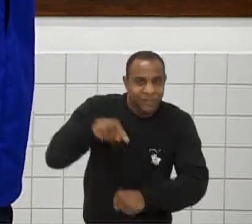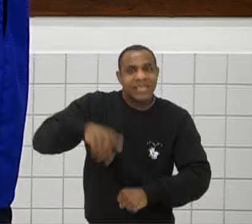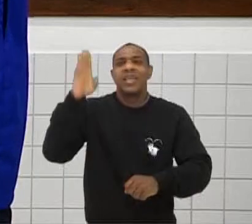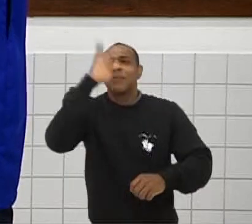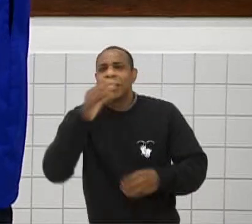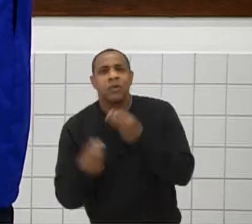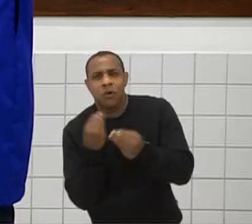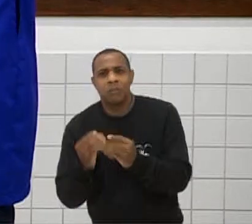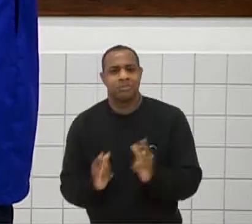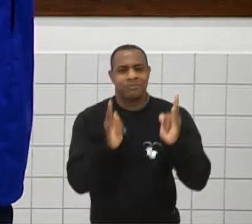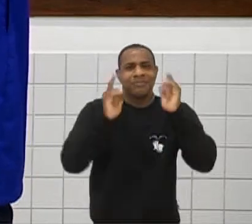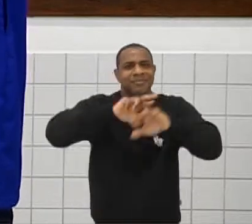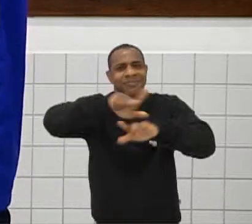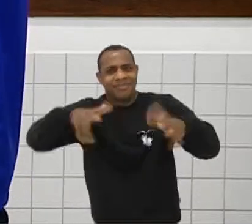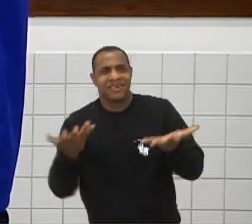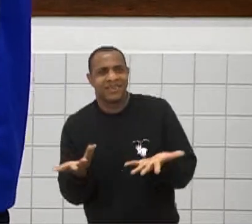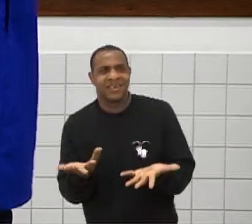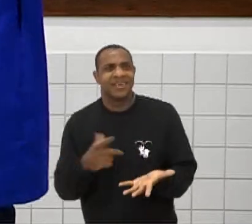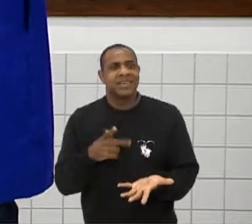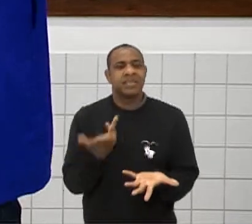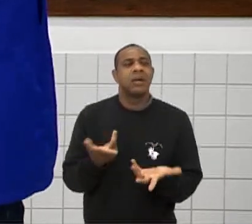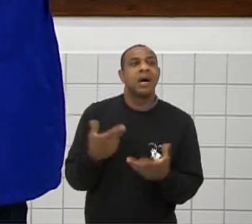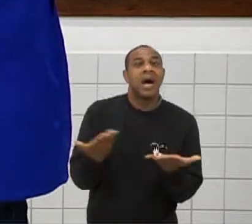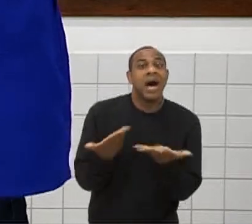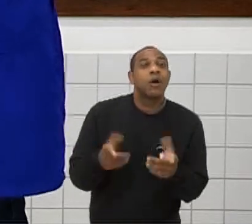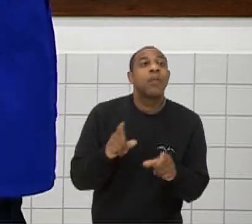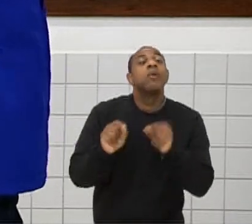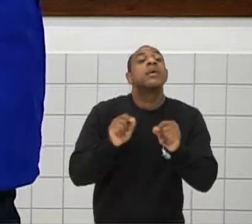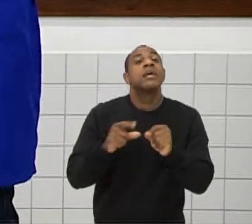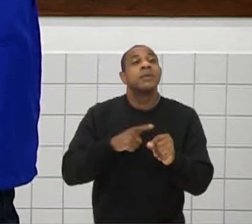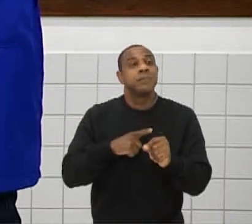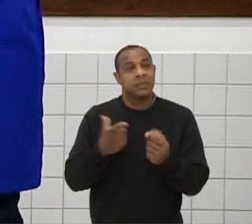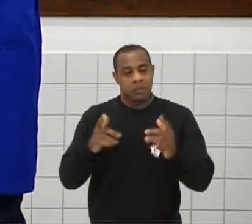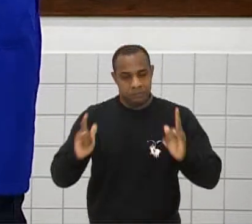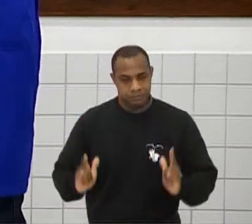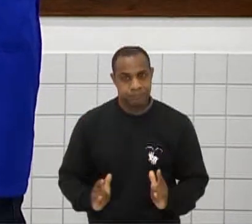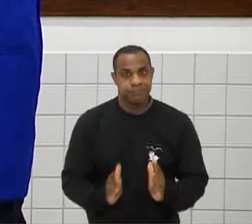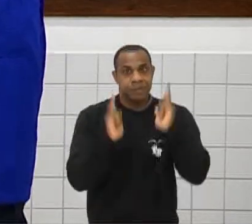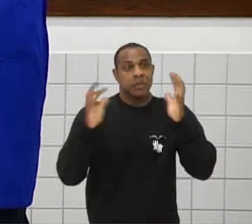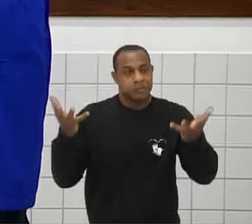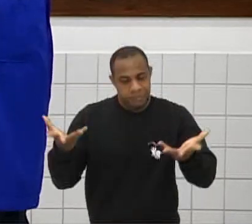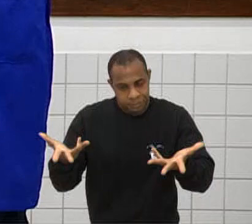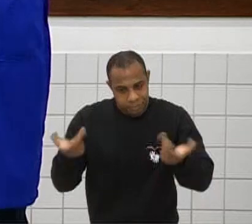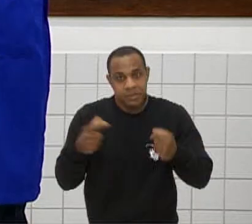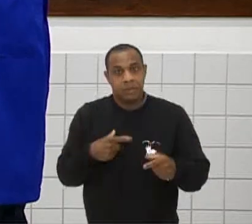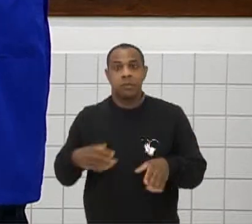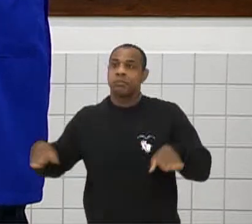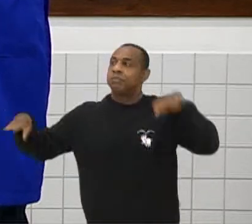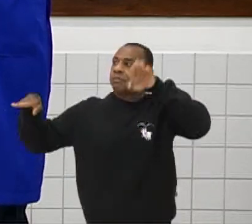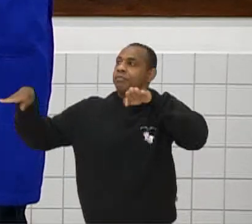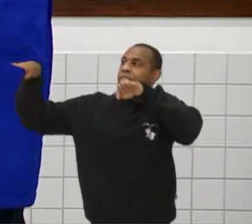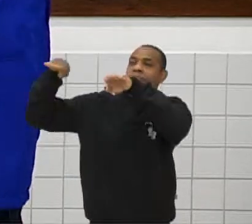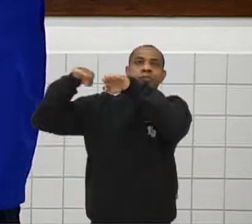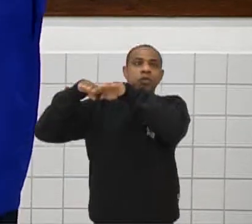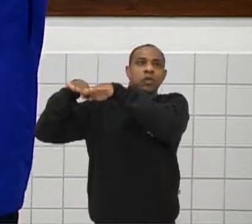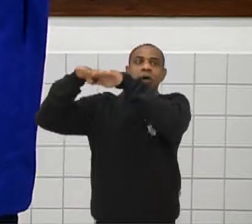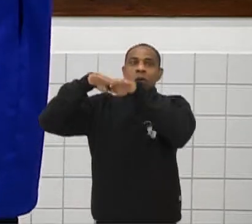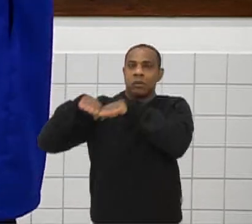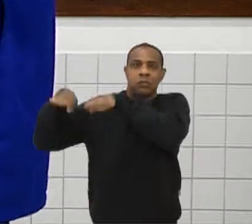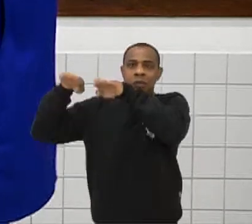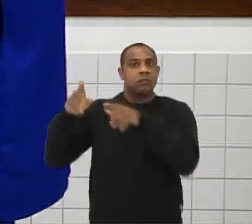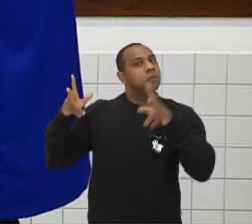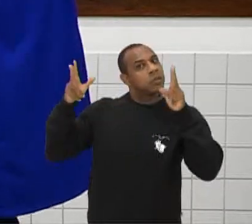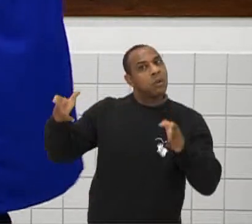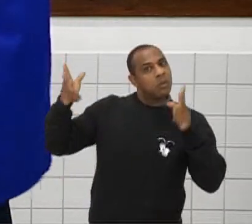reino europeu. Então, sai a condição de colônia, agora temos que elevar o nível. Agora a gente está no mesmo nível. Patamar de Londres,